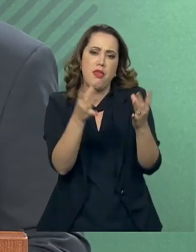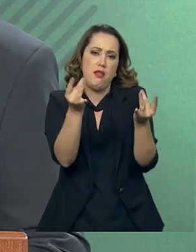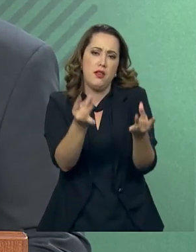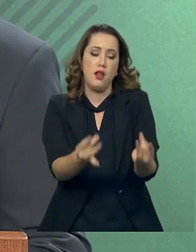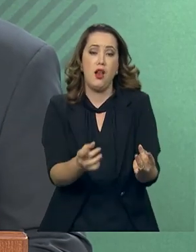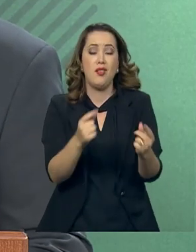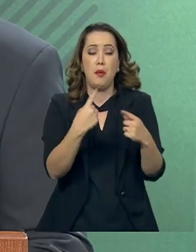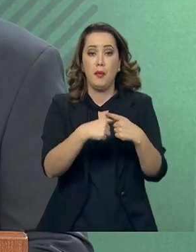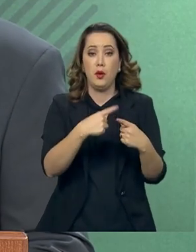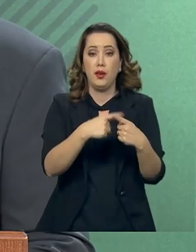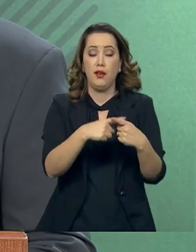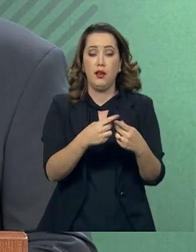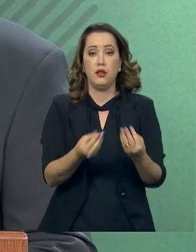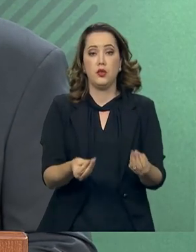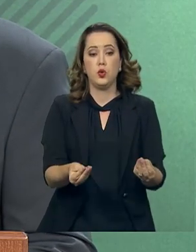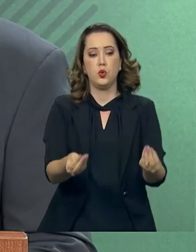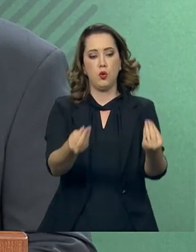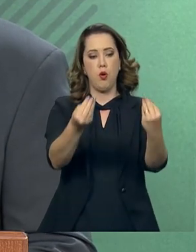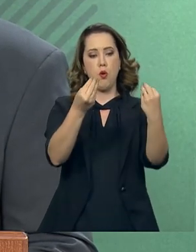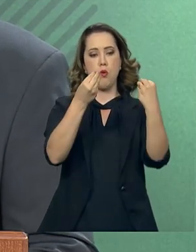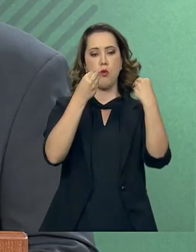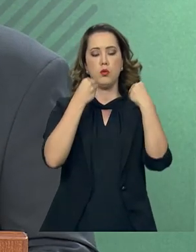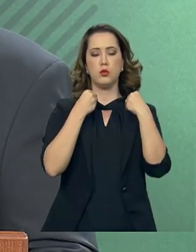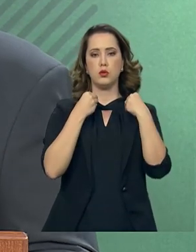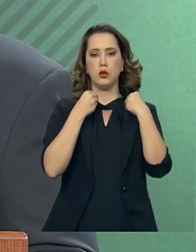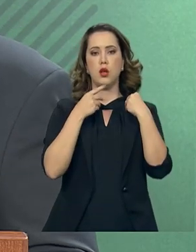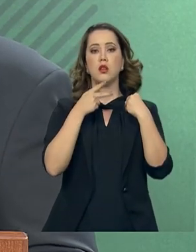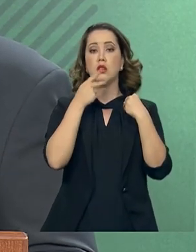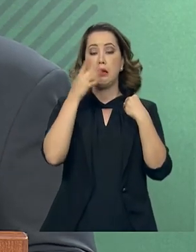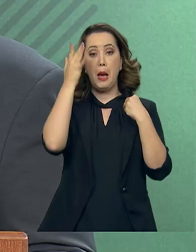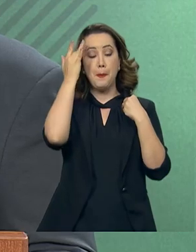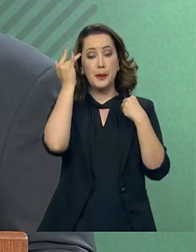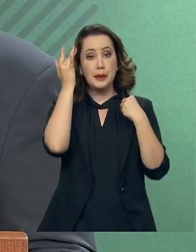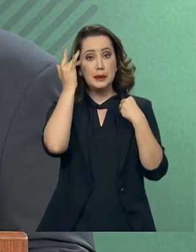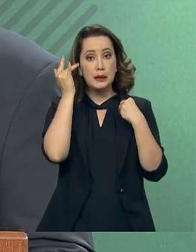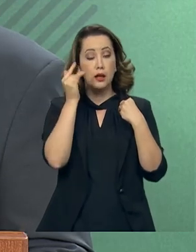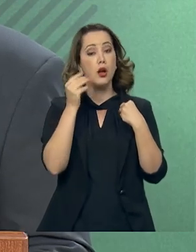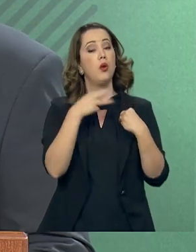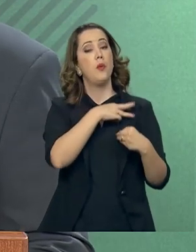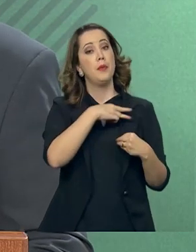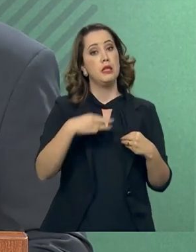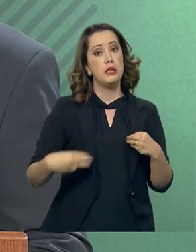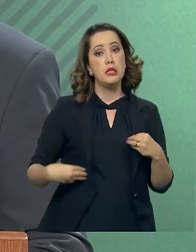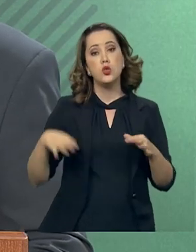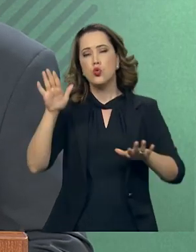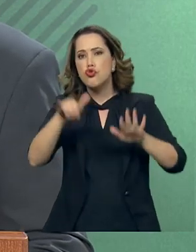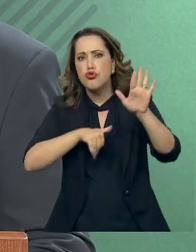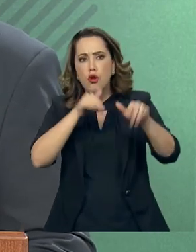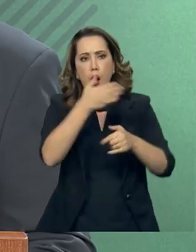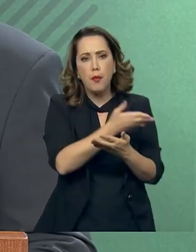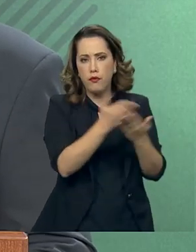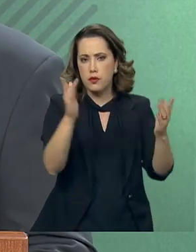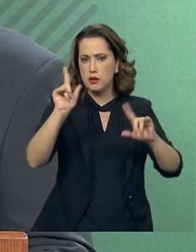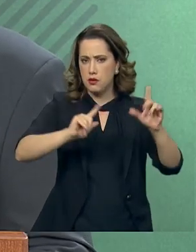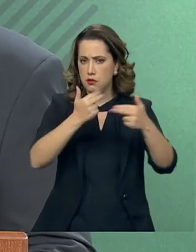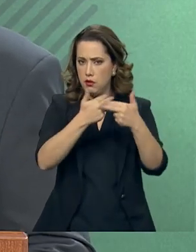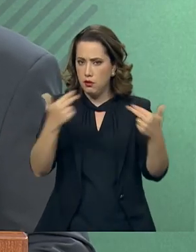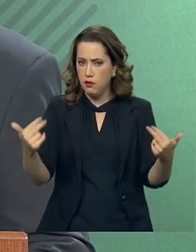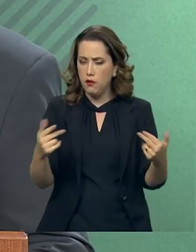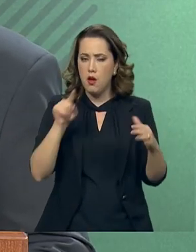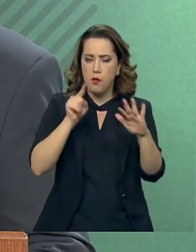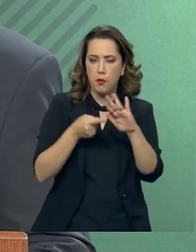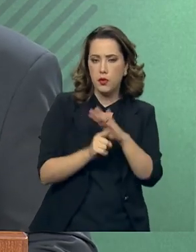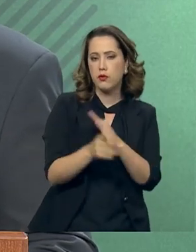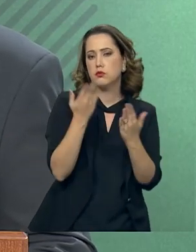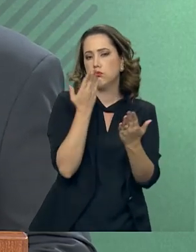dado é como como orientação que amanhã o ministério fará uma coletiva pra vocês e aprofundar a